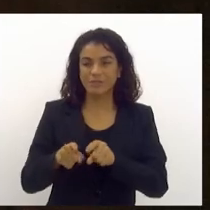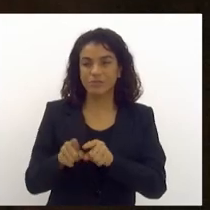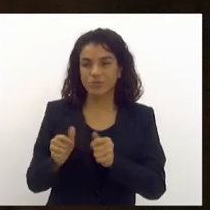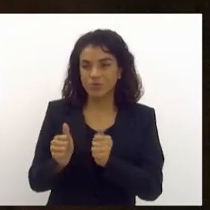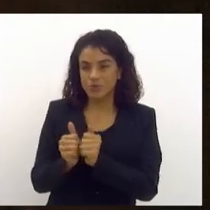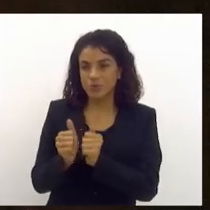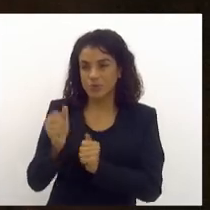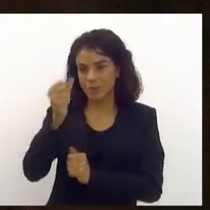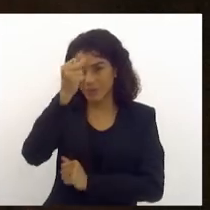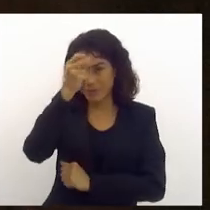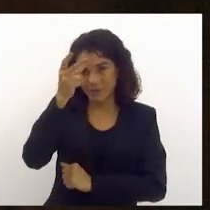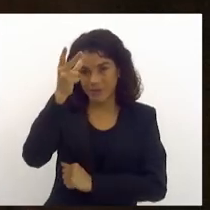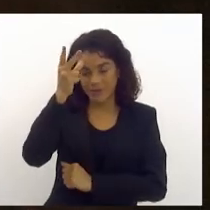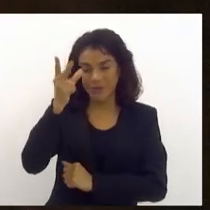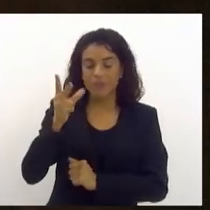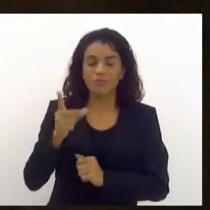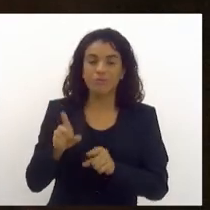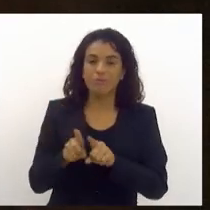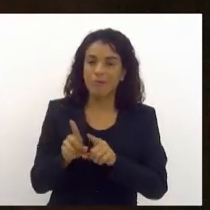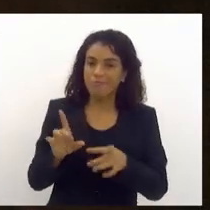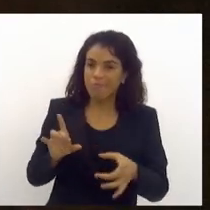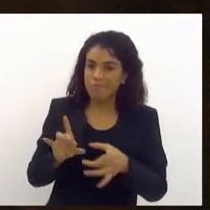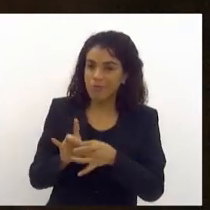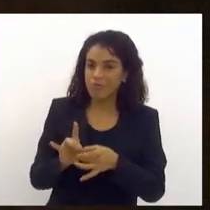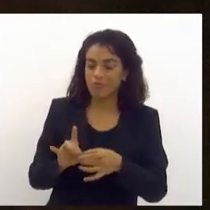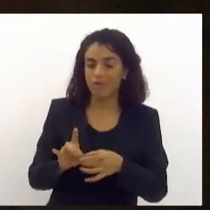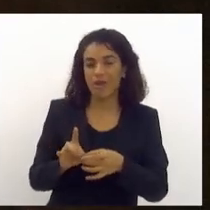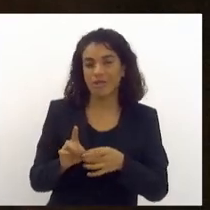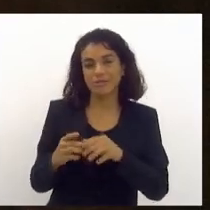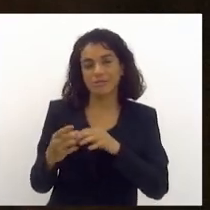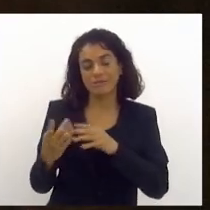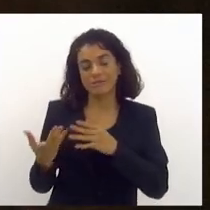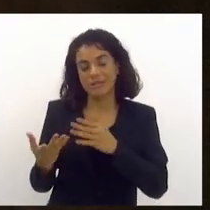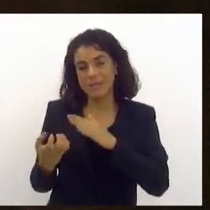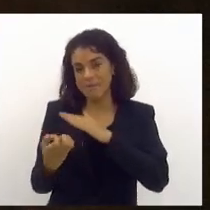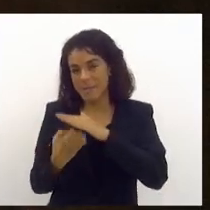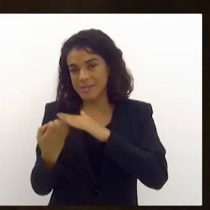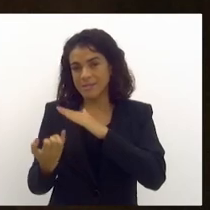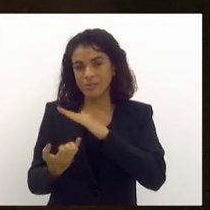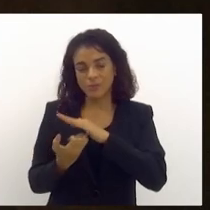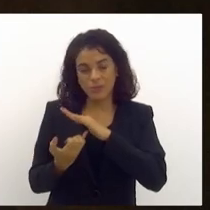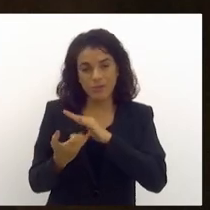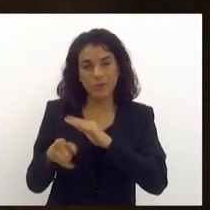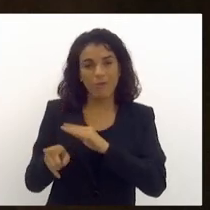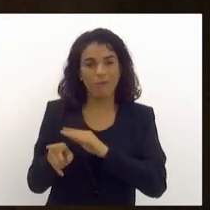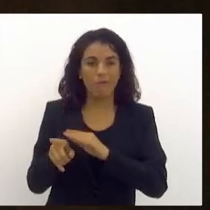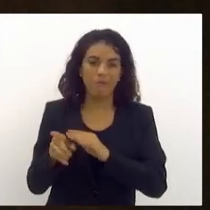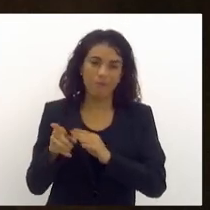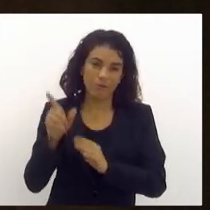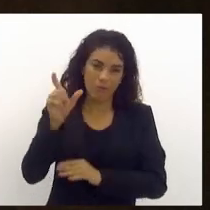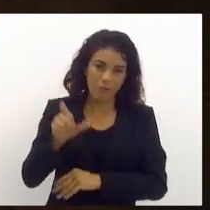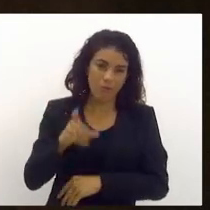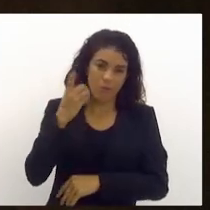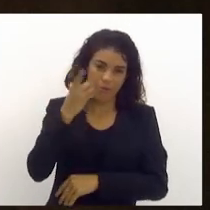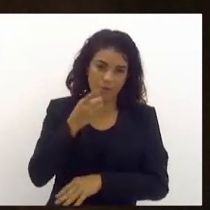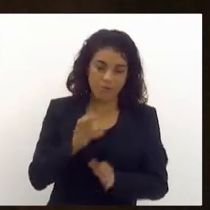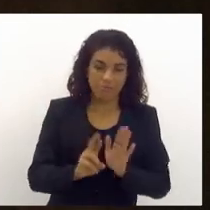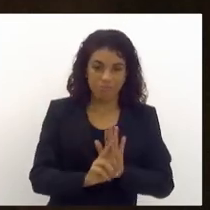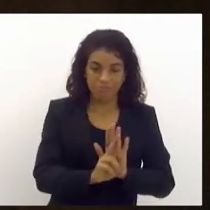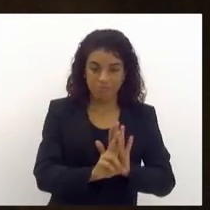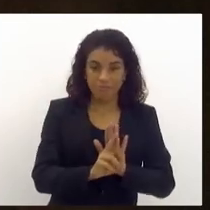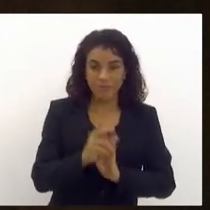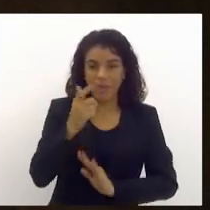aos prefeitos, junto às entidades que o deputado representa. Eu